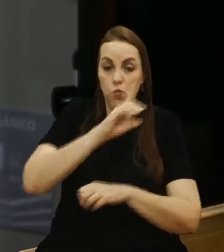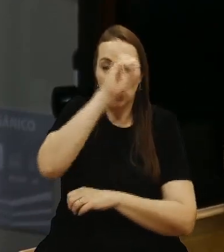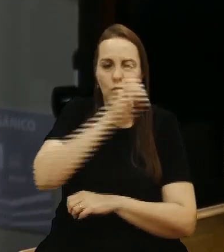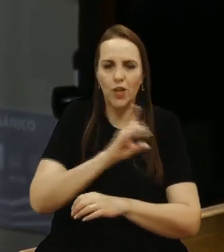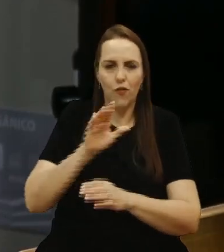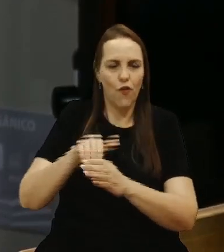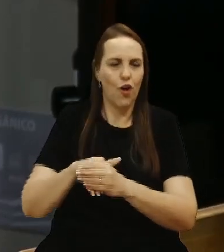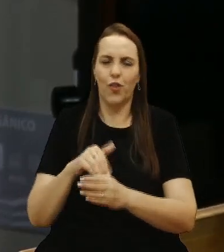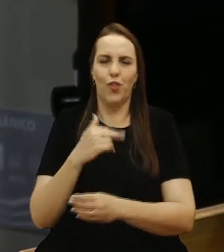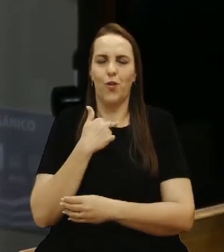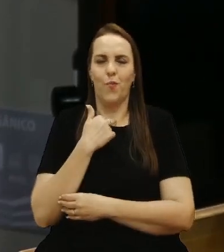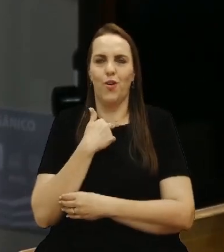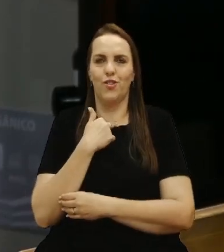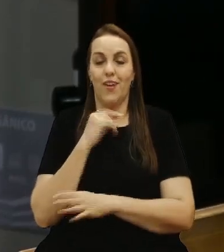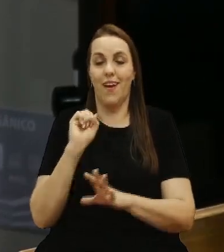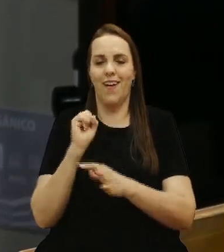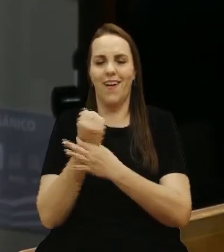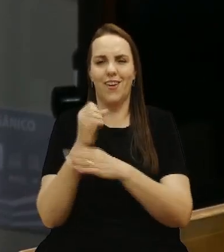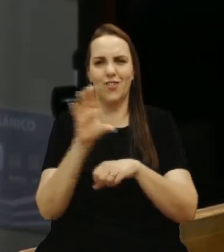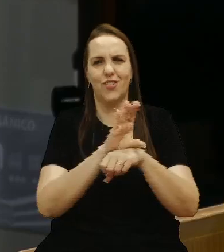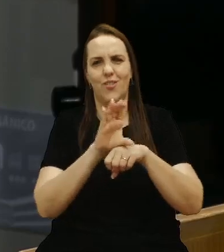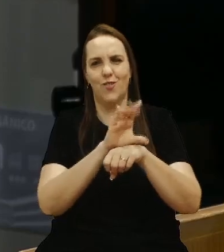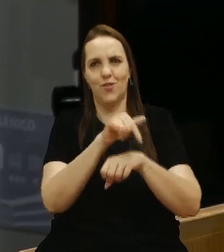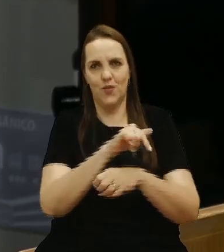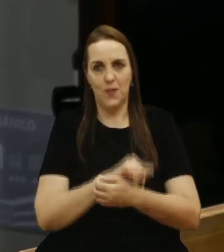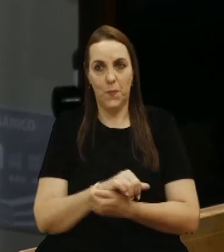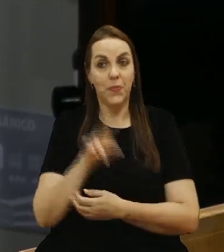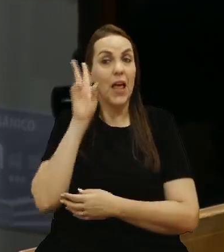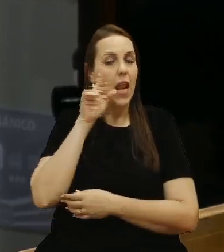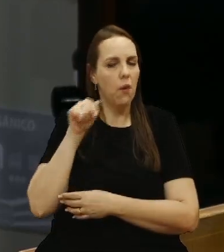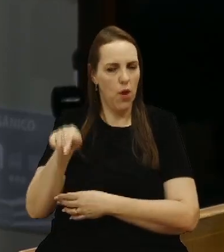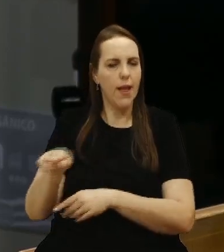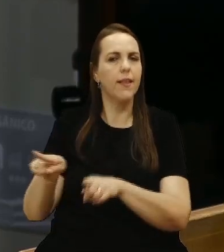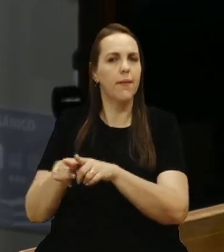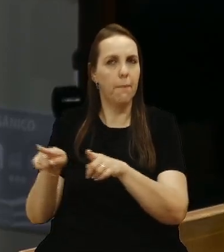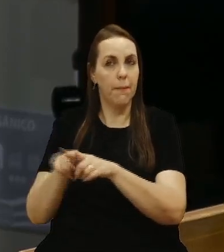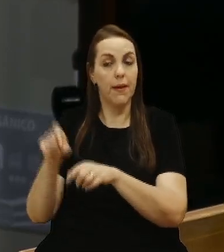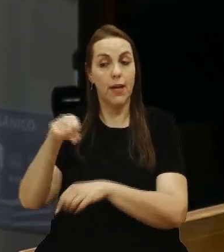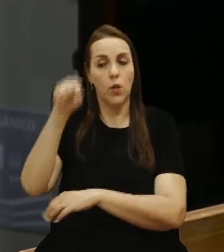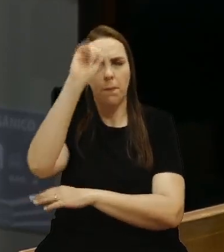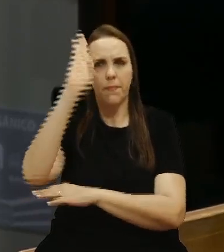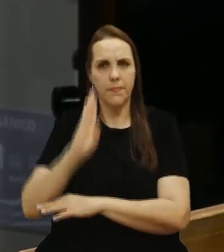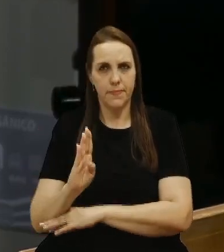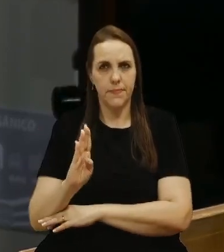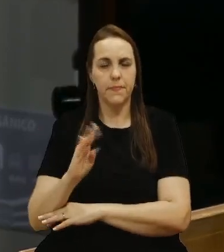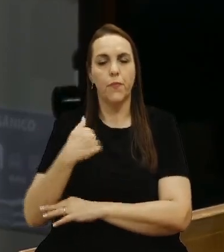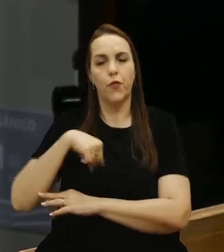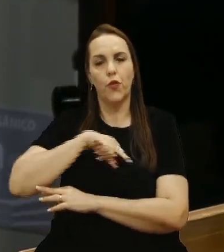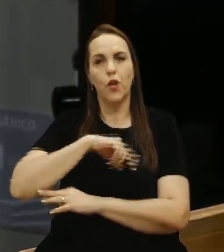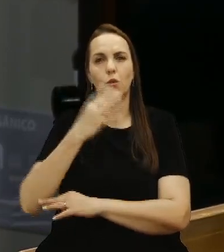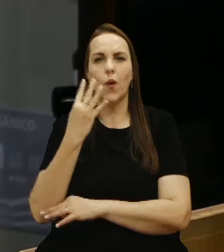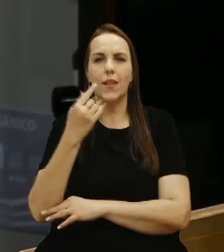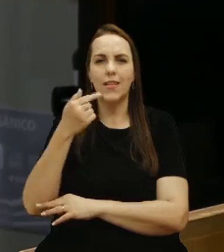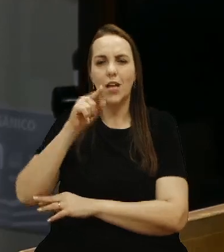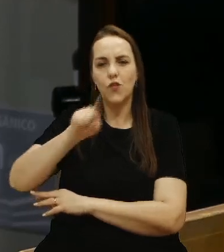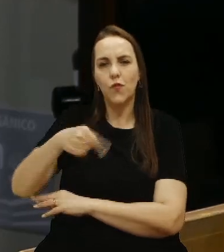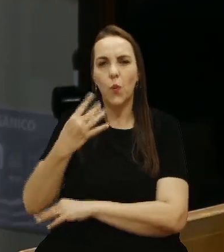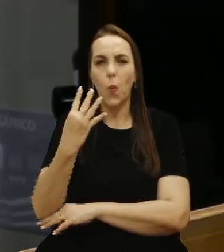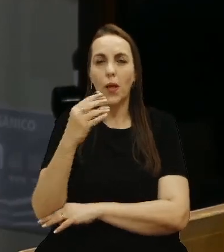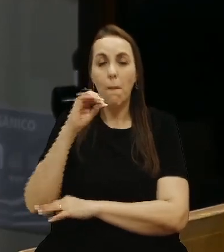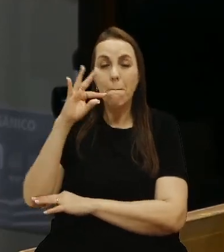garantia constitucional. Eu lembro ao Peninha também que no Brasil nós somos 47,4